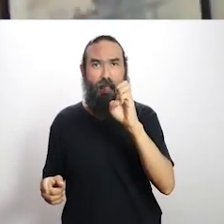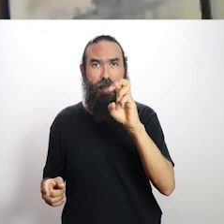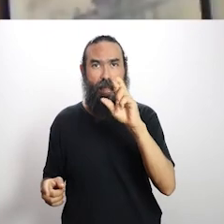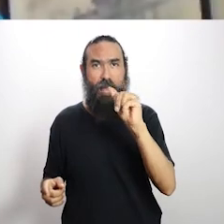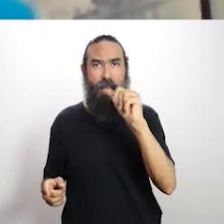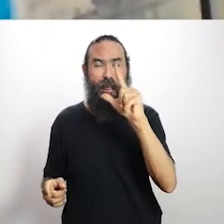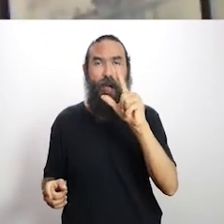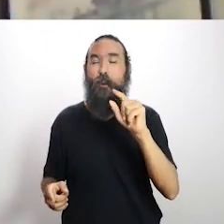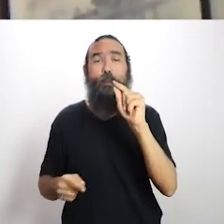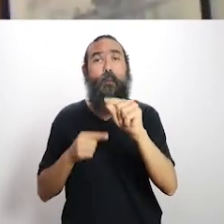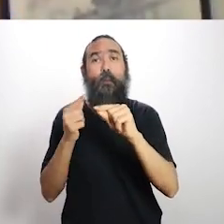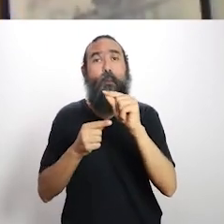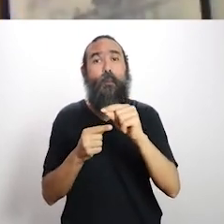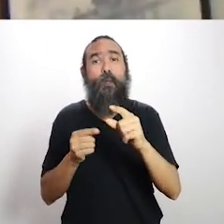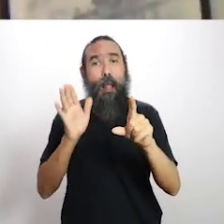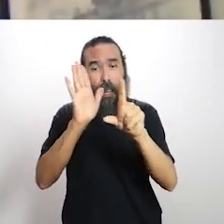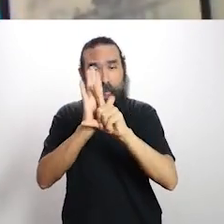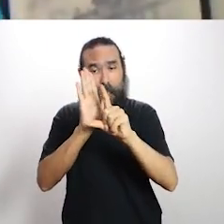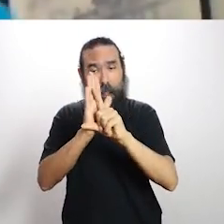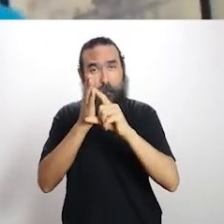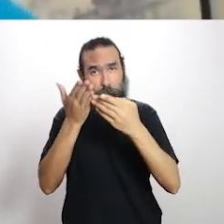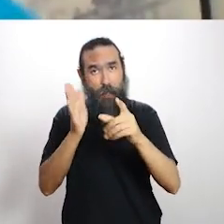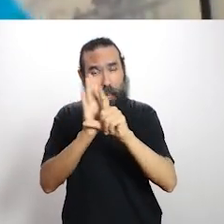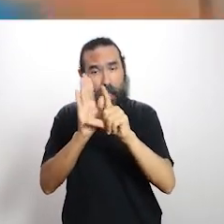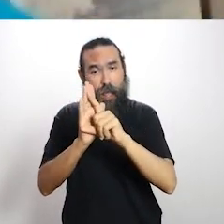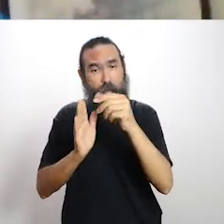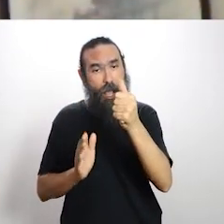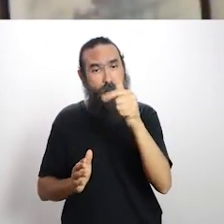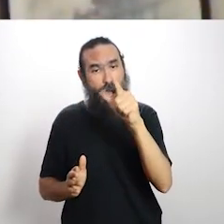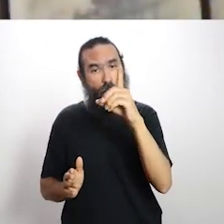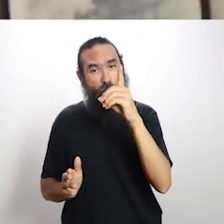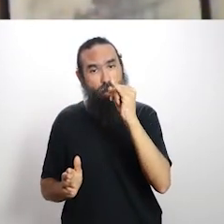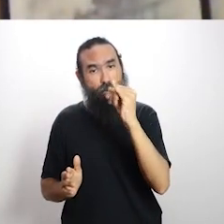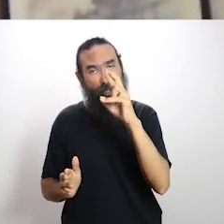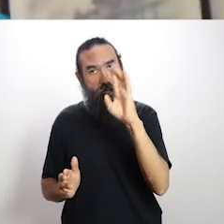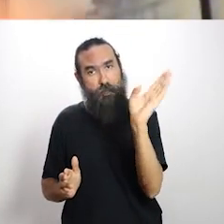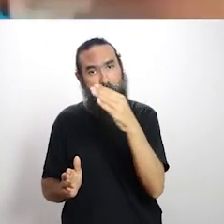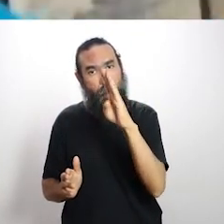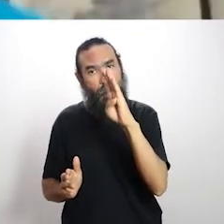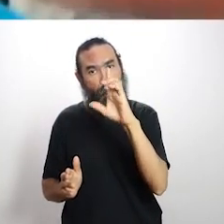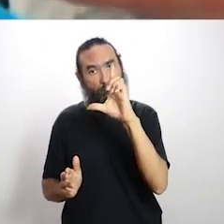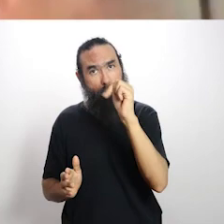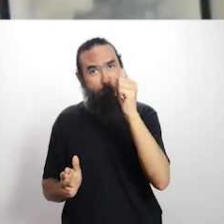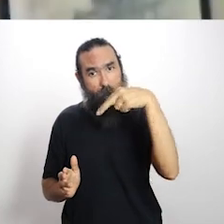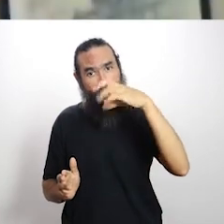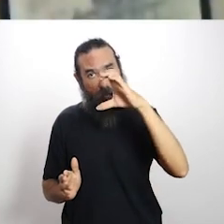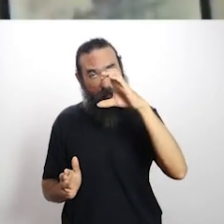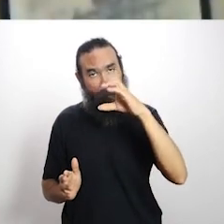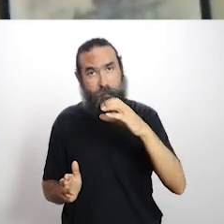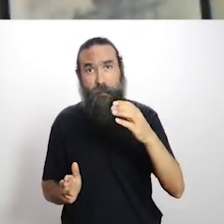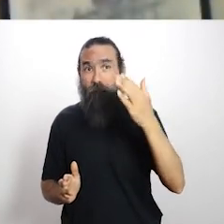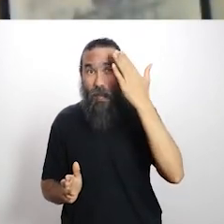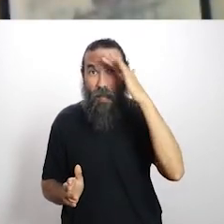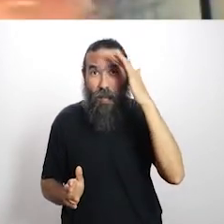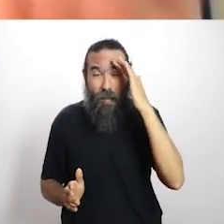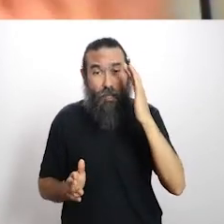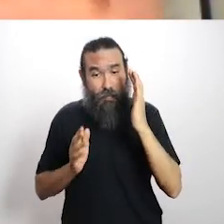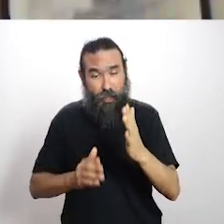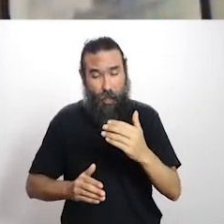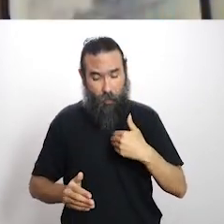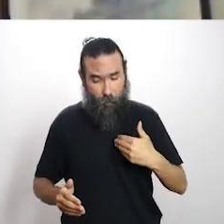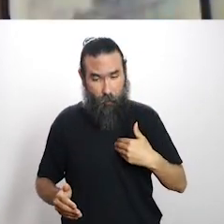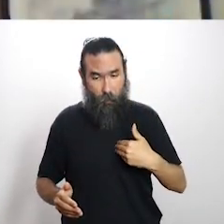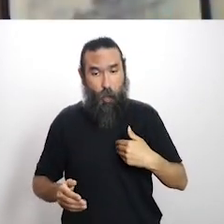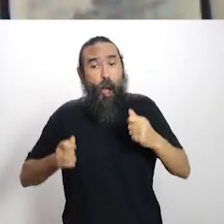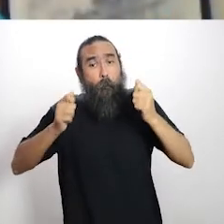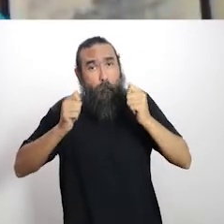duplicidade então ela já está recebendo vai ser mais para uma repescagem alguém que ficou de fora mas eu